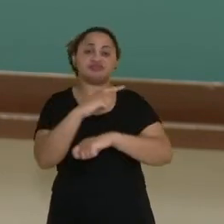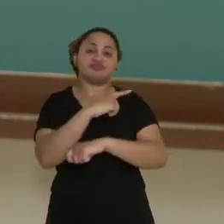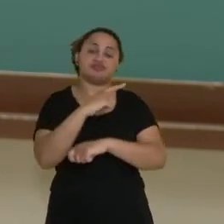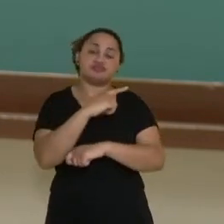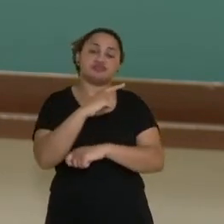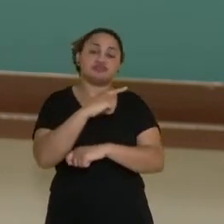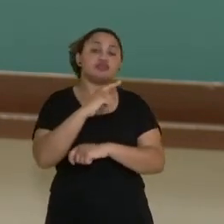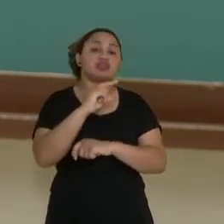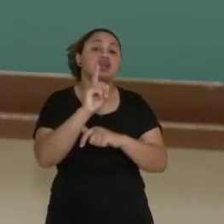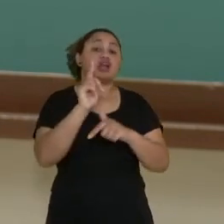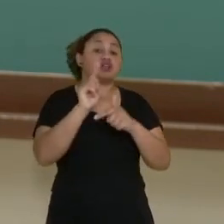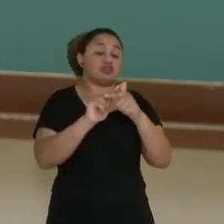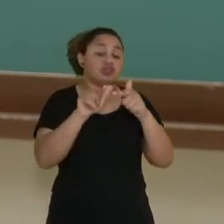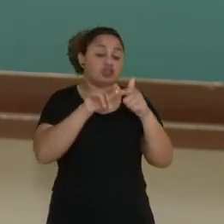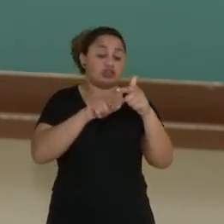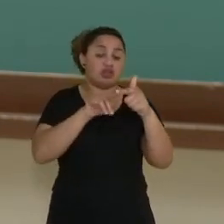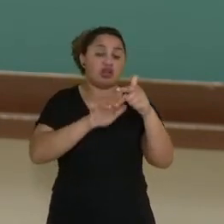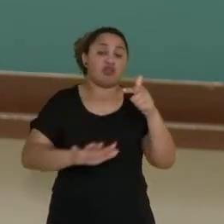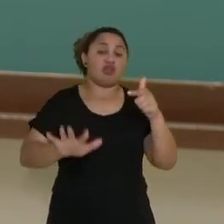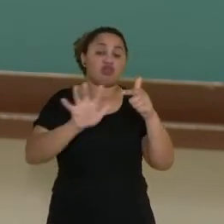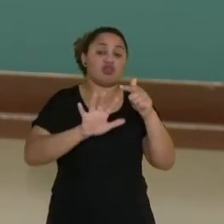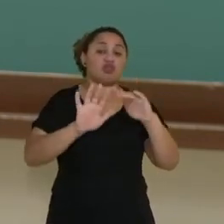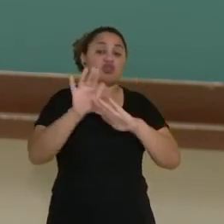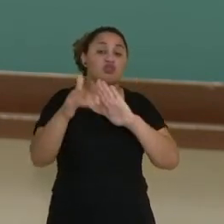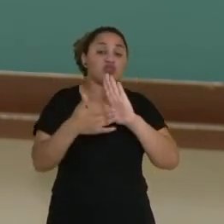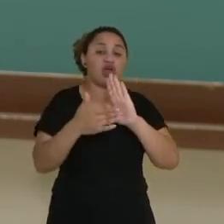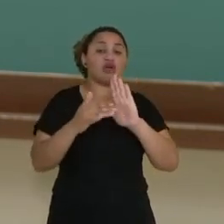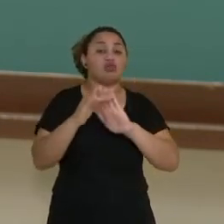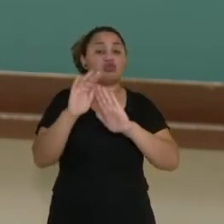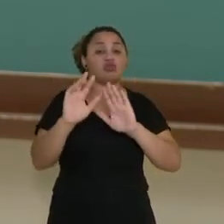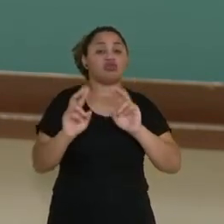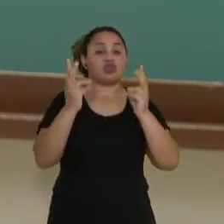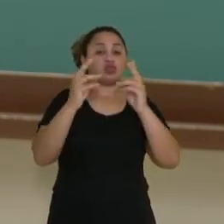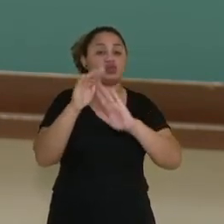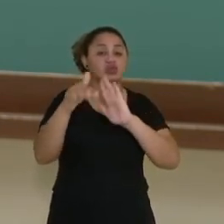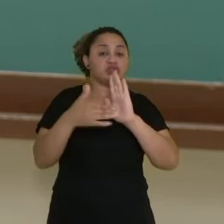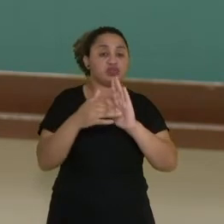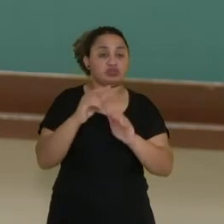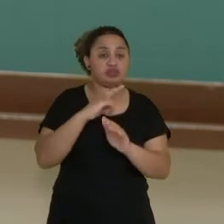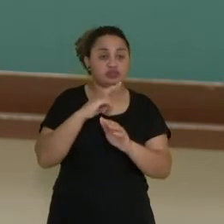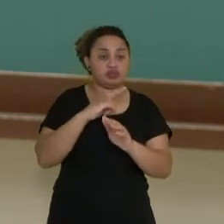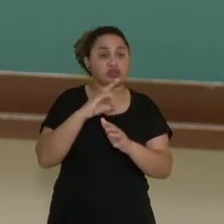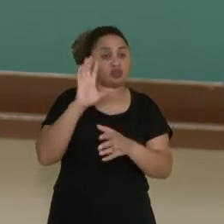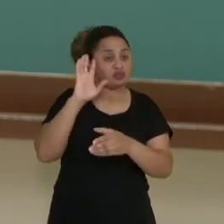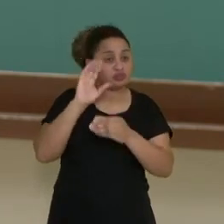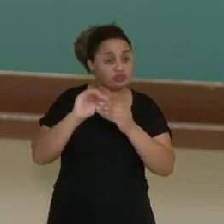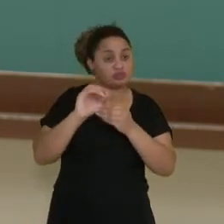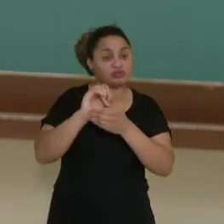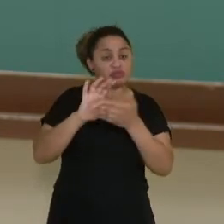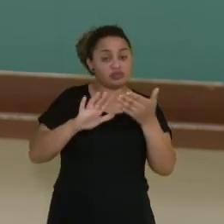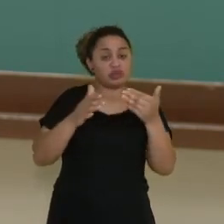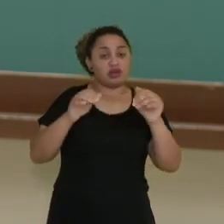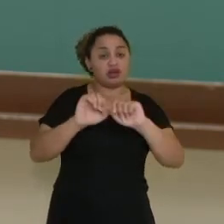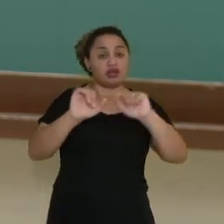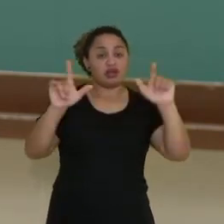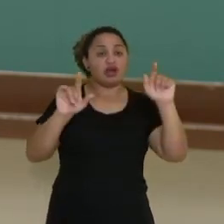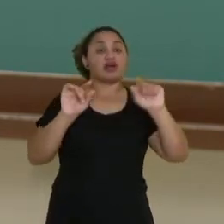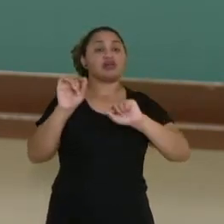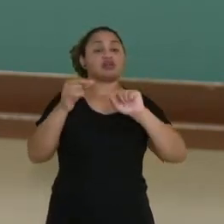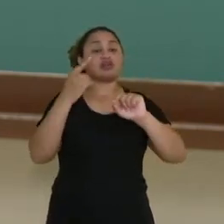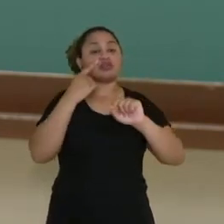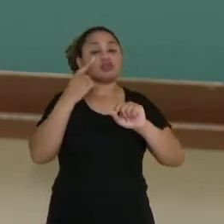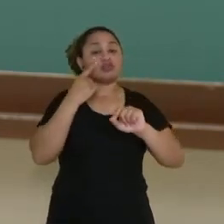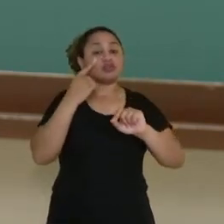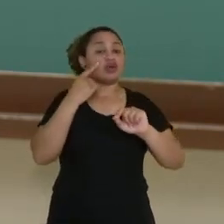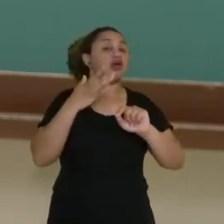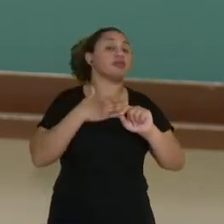favoráveis dividido pelo total de possibilidades. Vamos interpretar o exercício e vamos entender qual é a